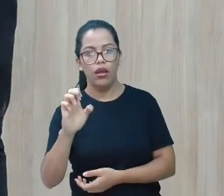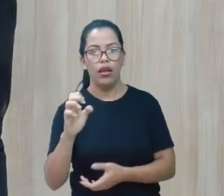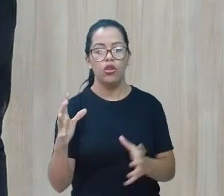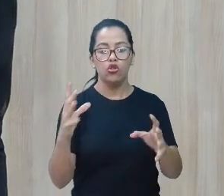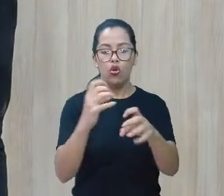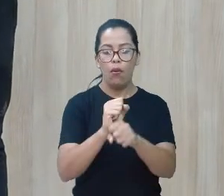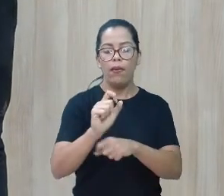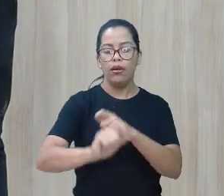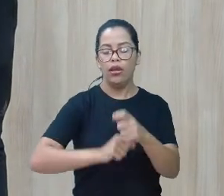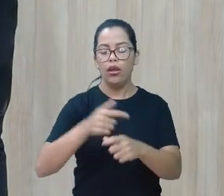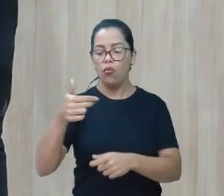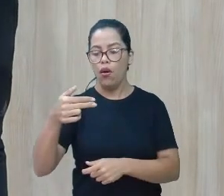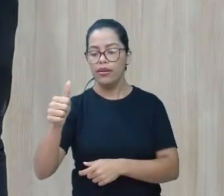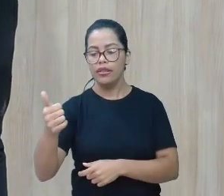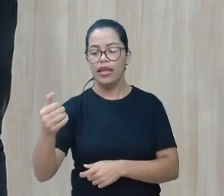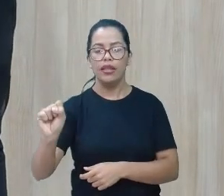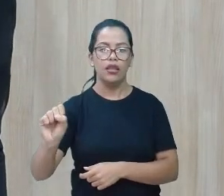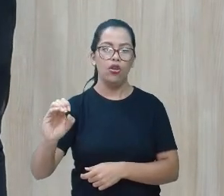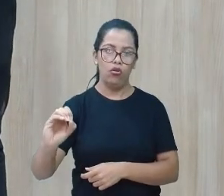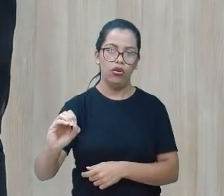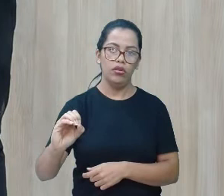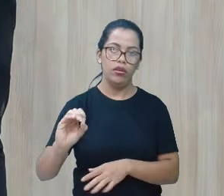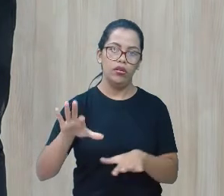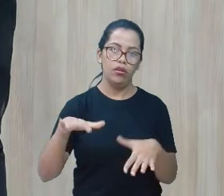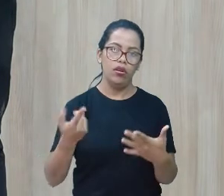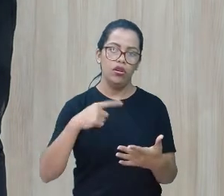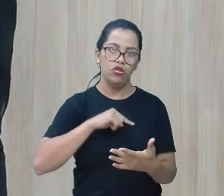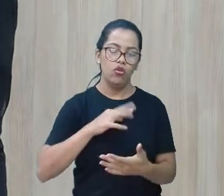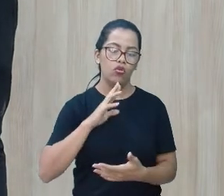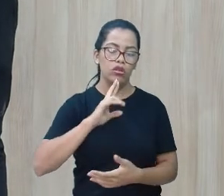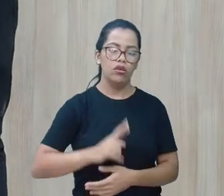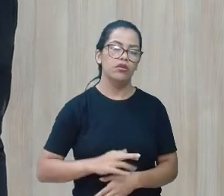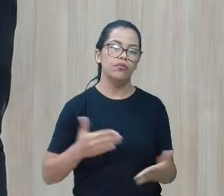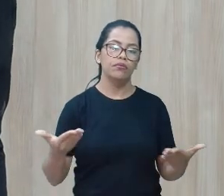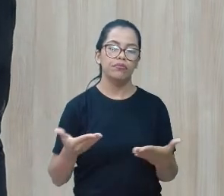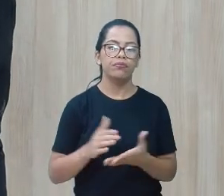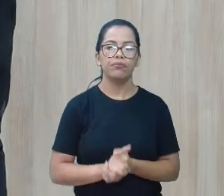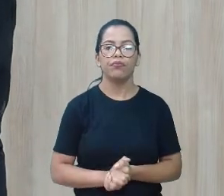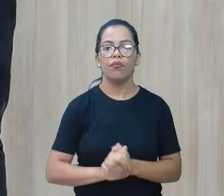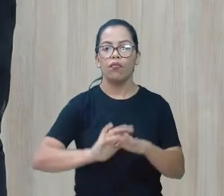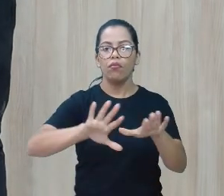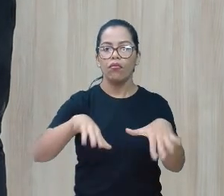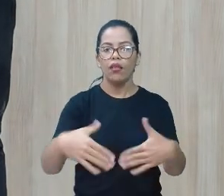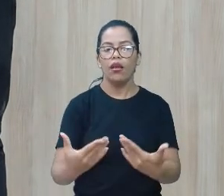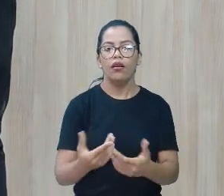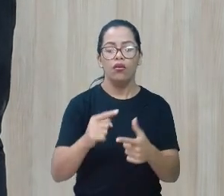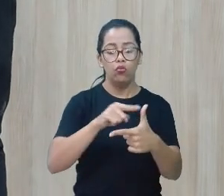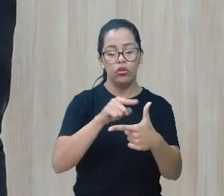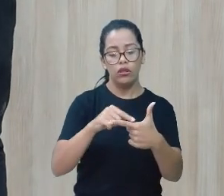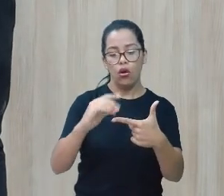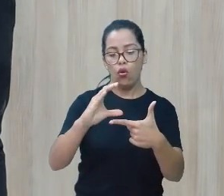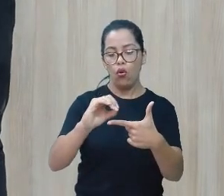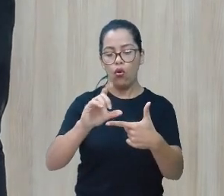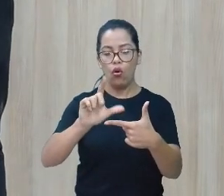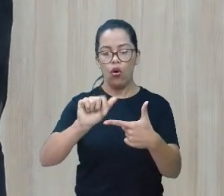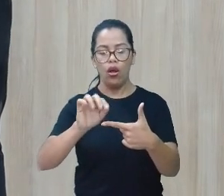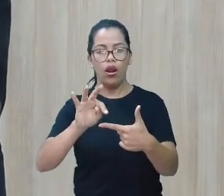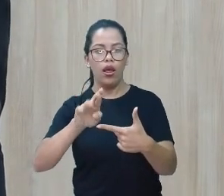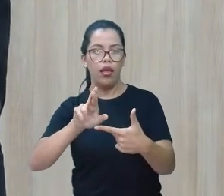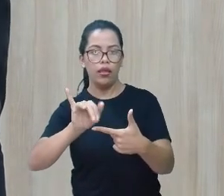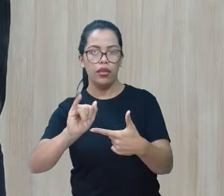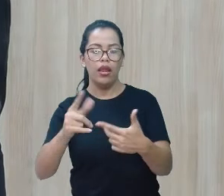Então, chegamos à conclusão aí de ângulos colaterais, tá bom? Os ângulos colaterais, assim como os